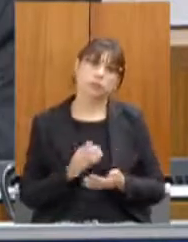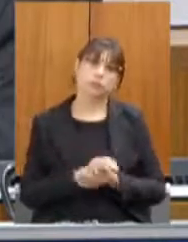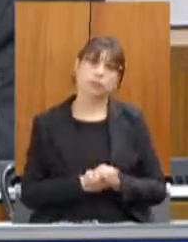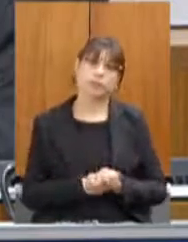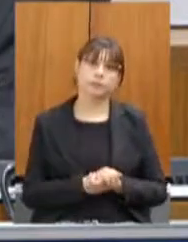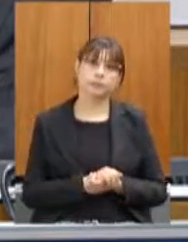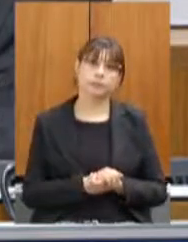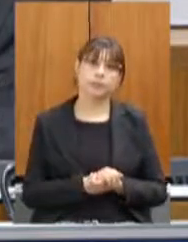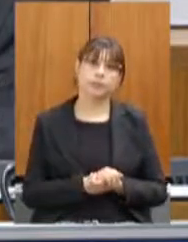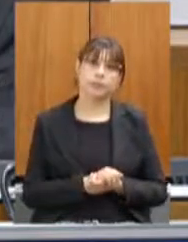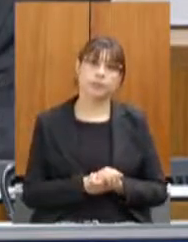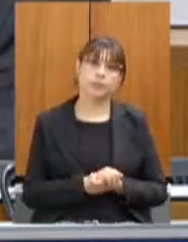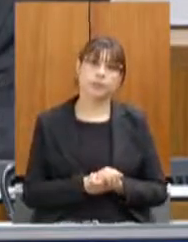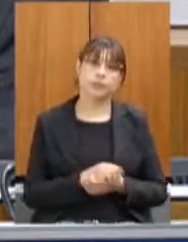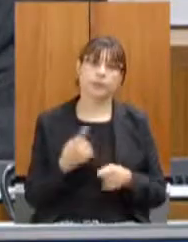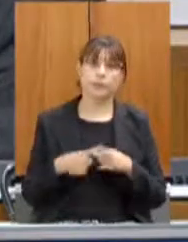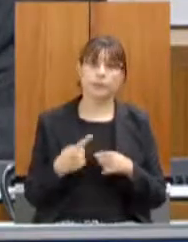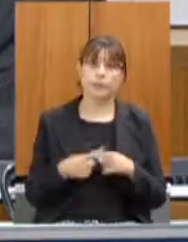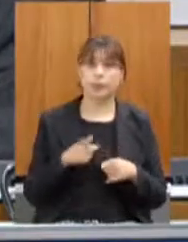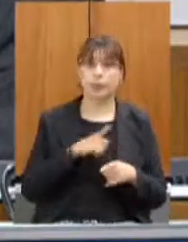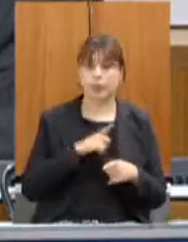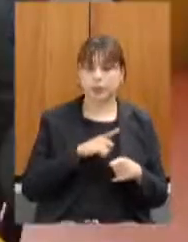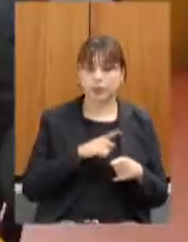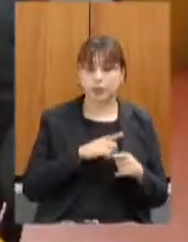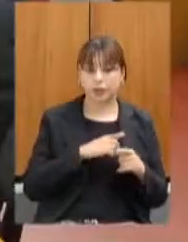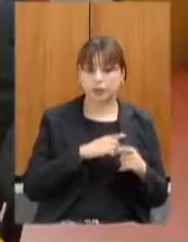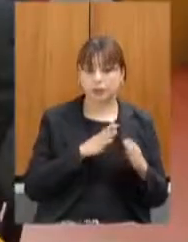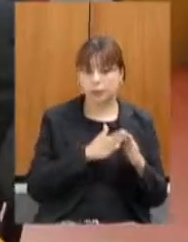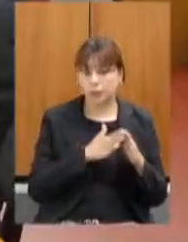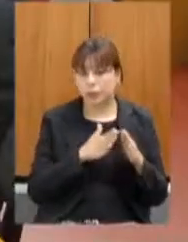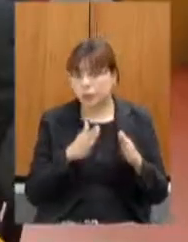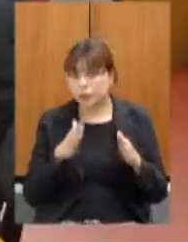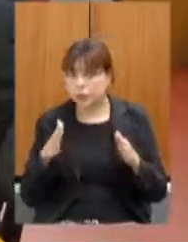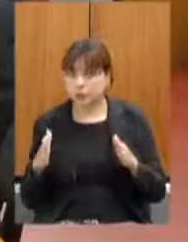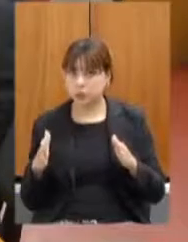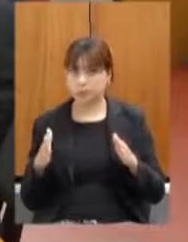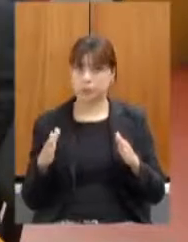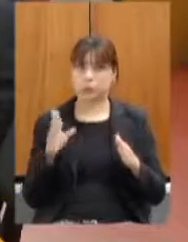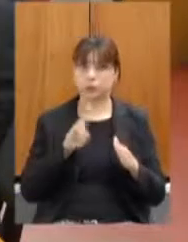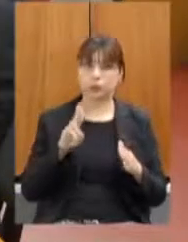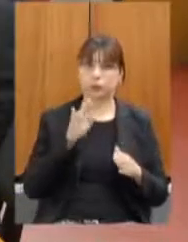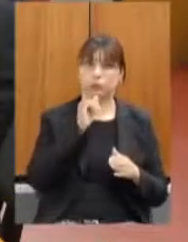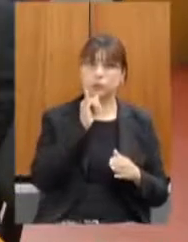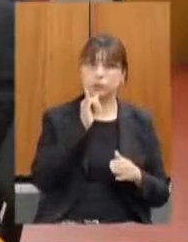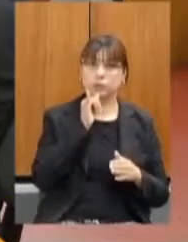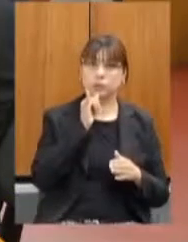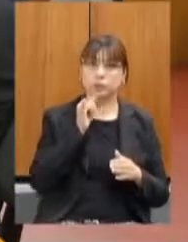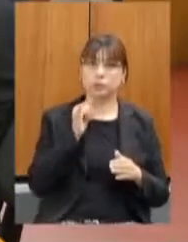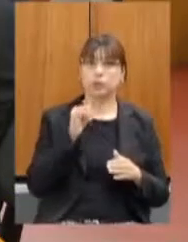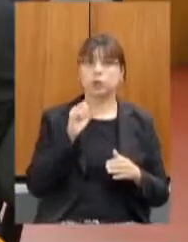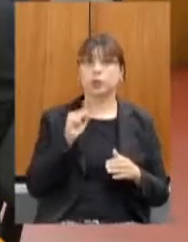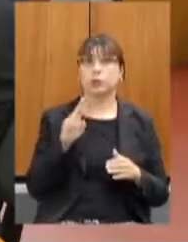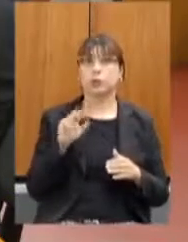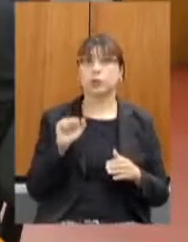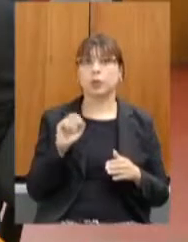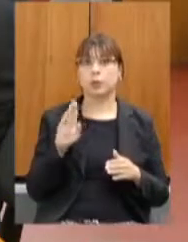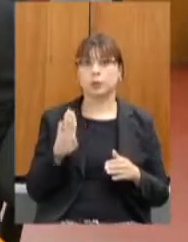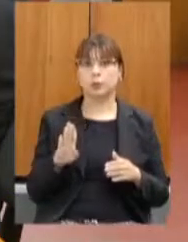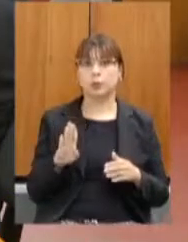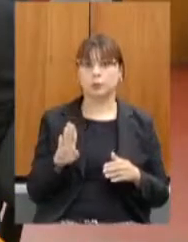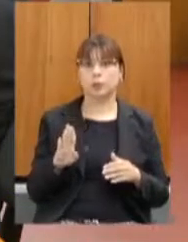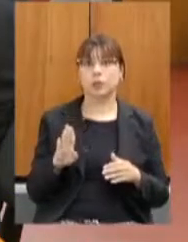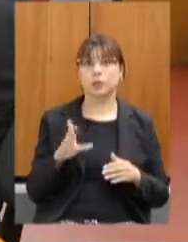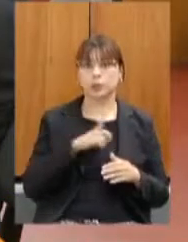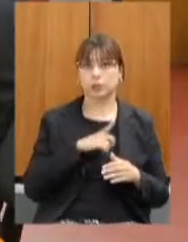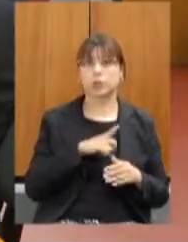não é porque você tem uma sequência de ações que tudo tem o consumo então para um swab né a coleta